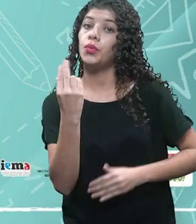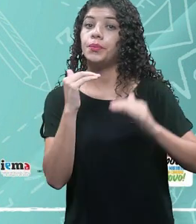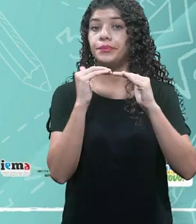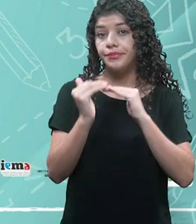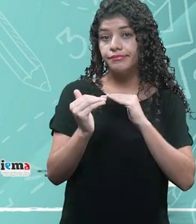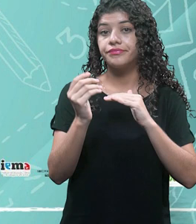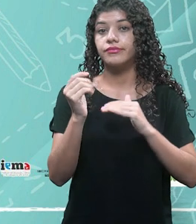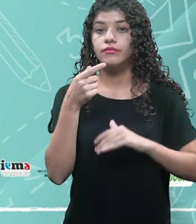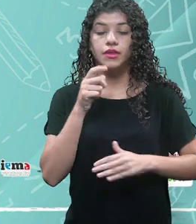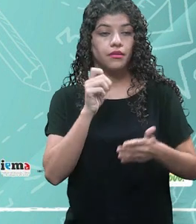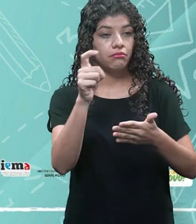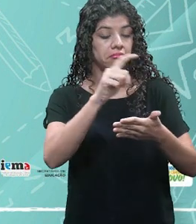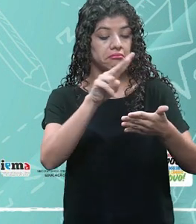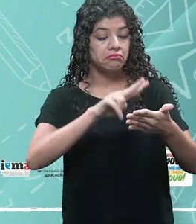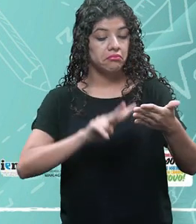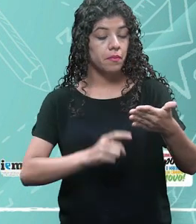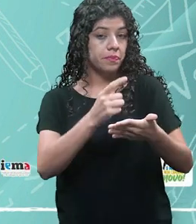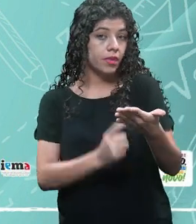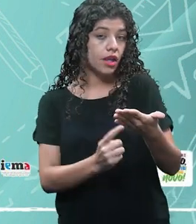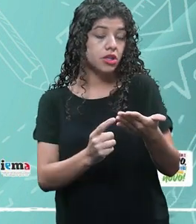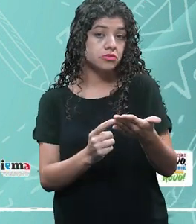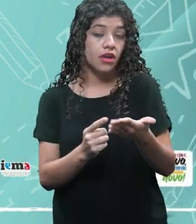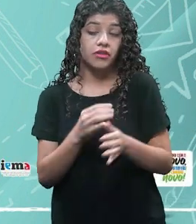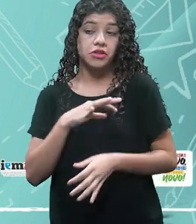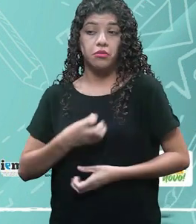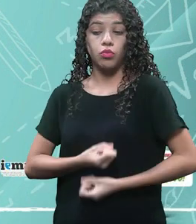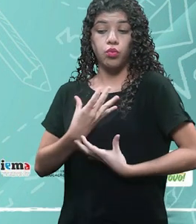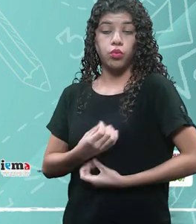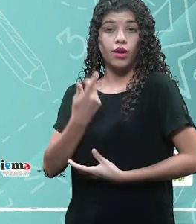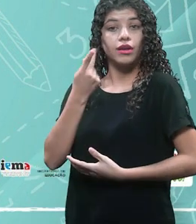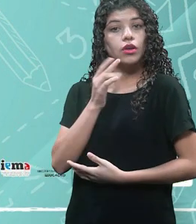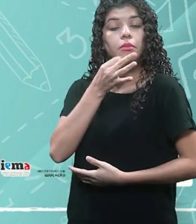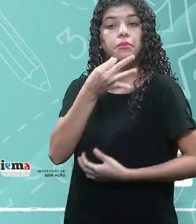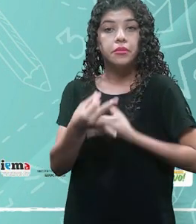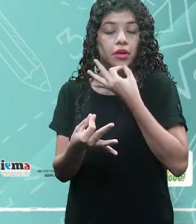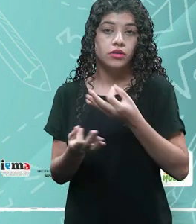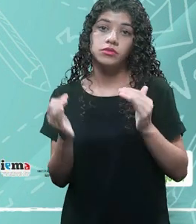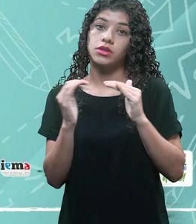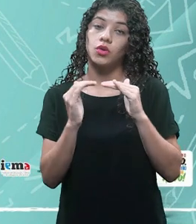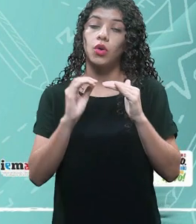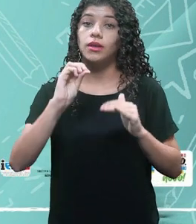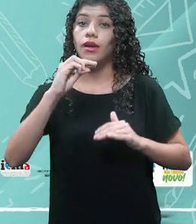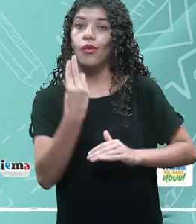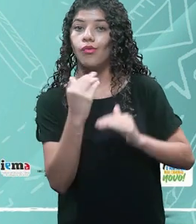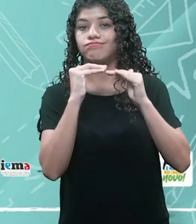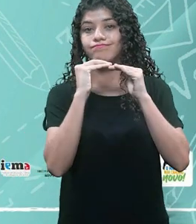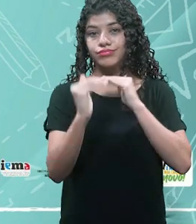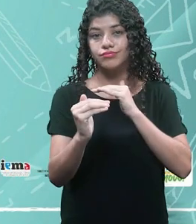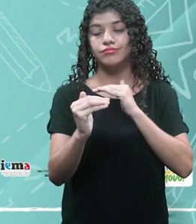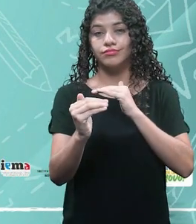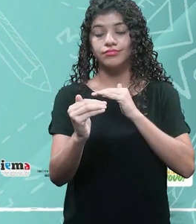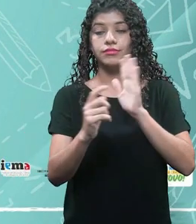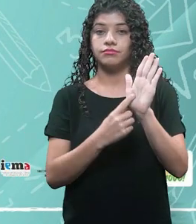tá E aí você vai emitir sua opinião você pode ser a favor daquilo que tá sendo dito lá naquele texto daquilo que tá sendo